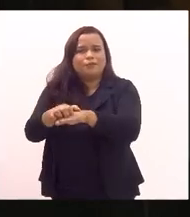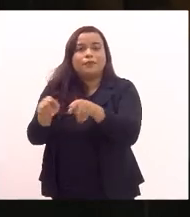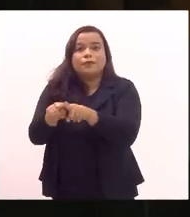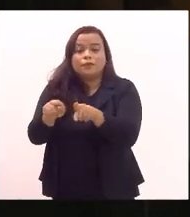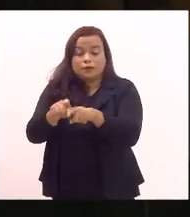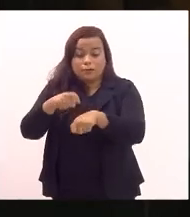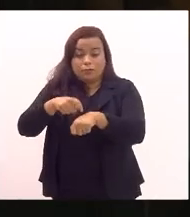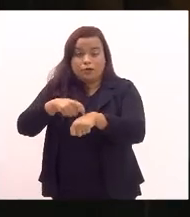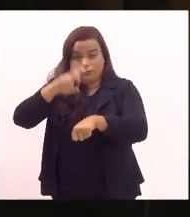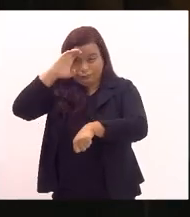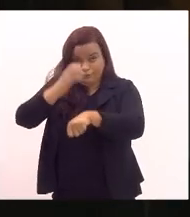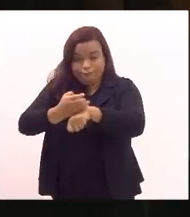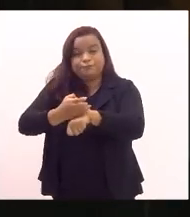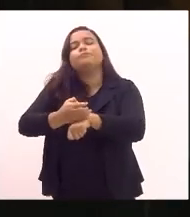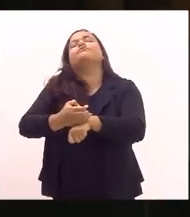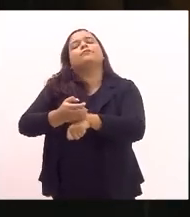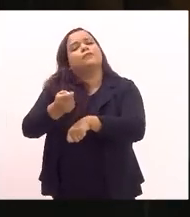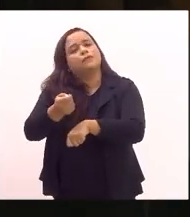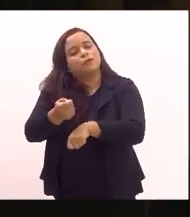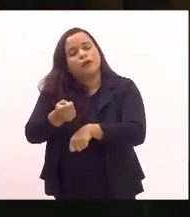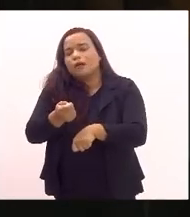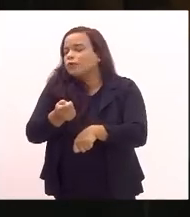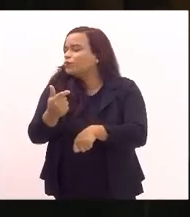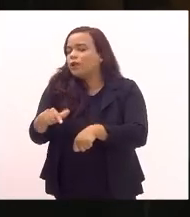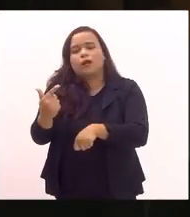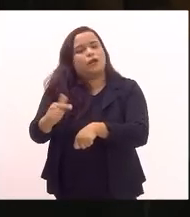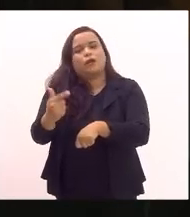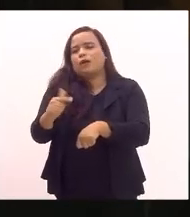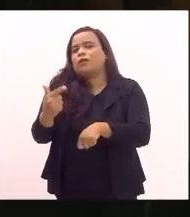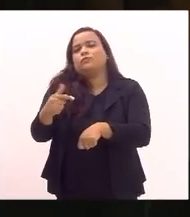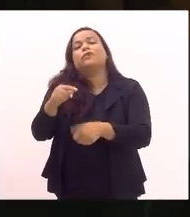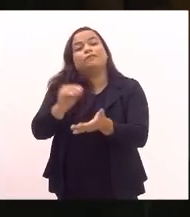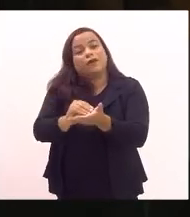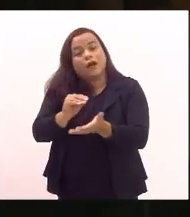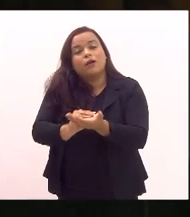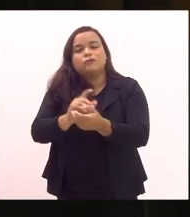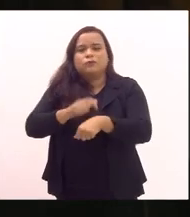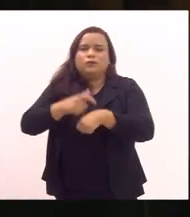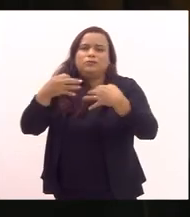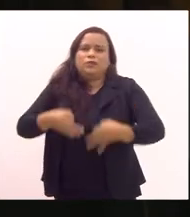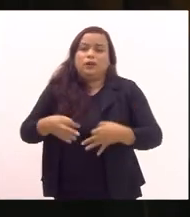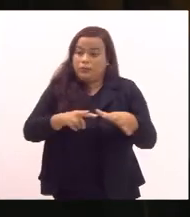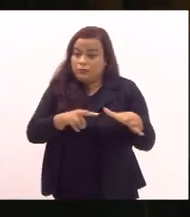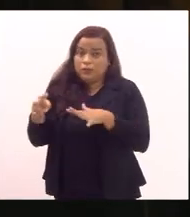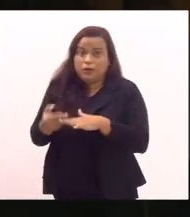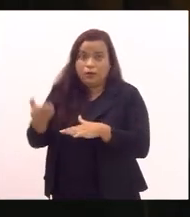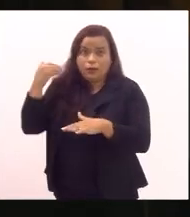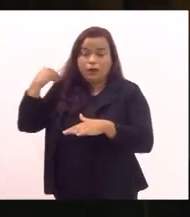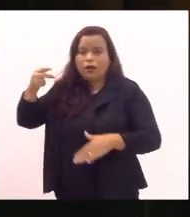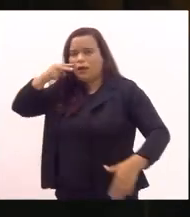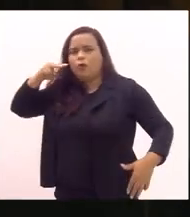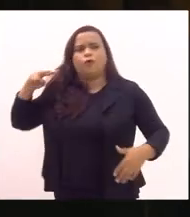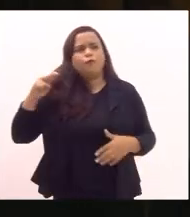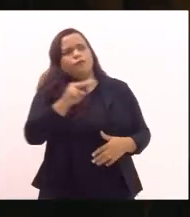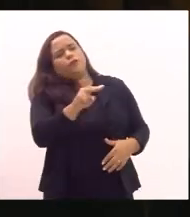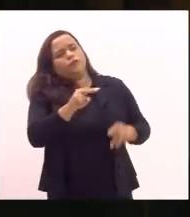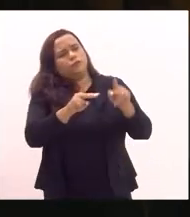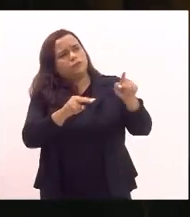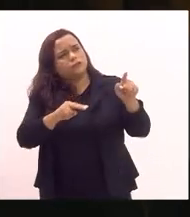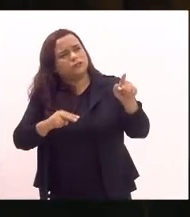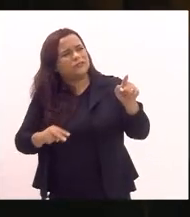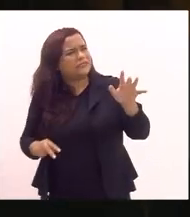de horários e aí na semana passada eu me deparei numa cena o deputado